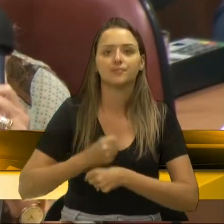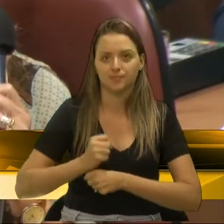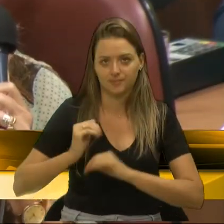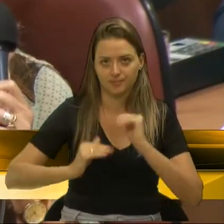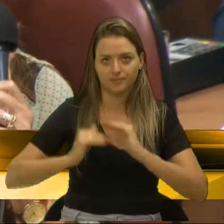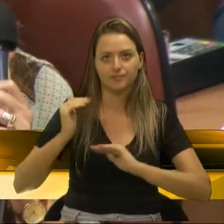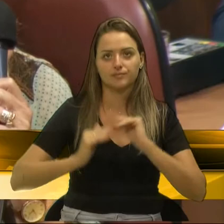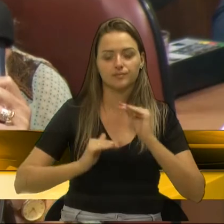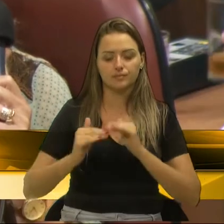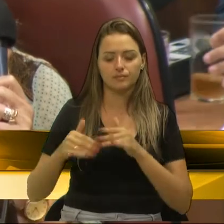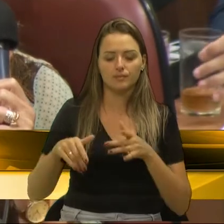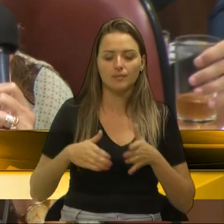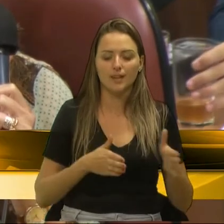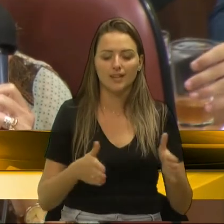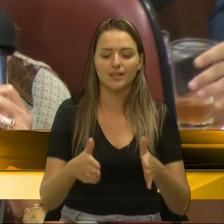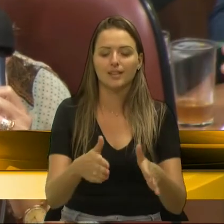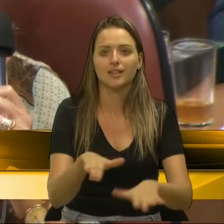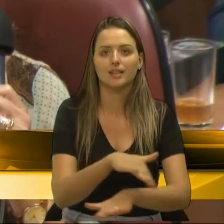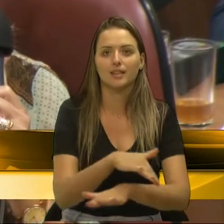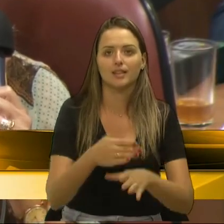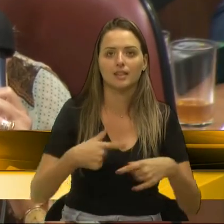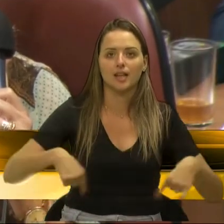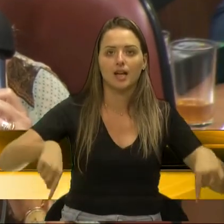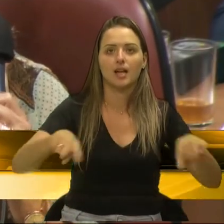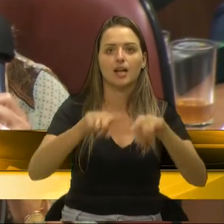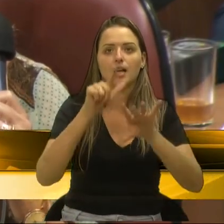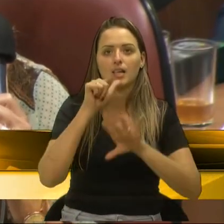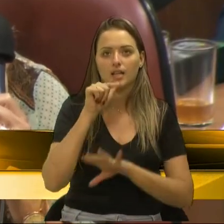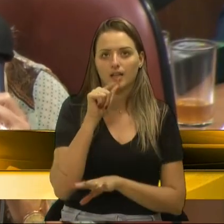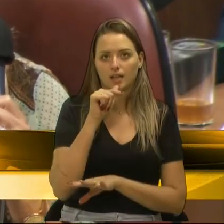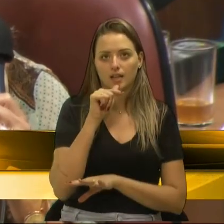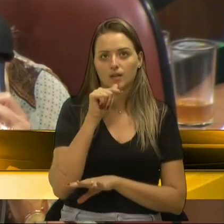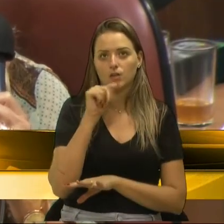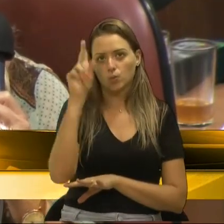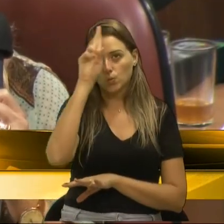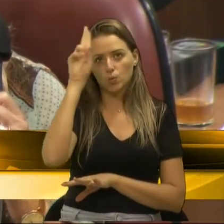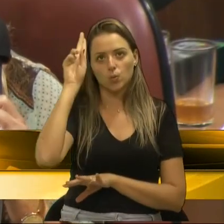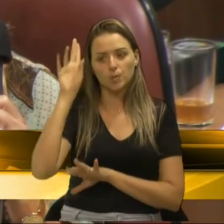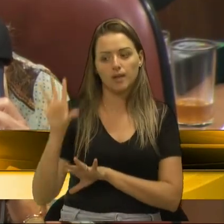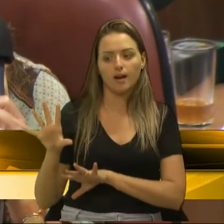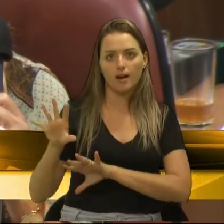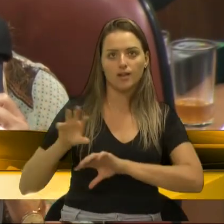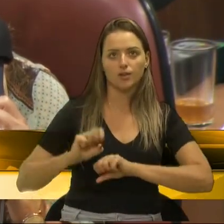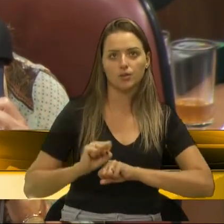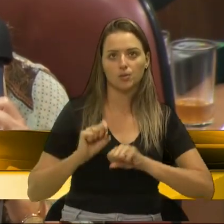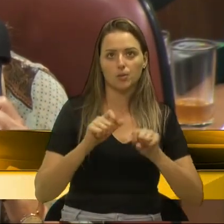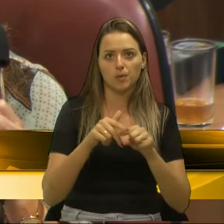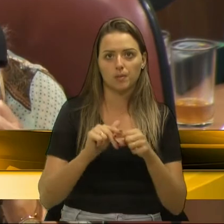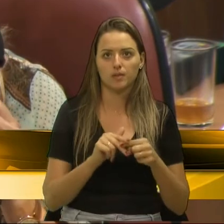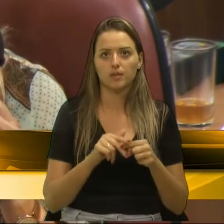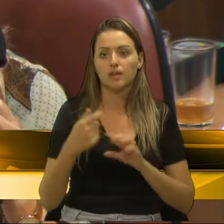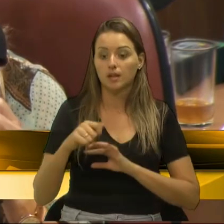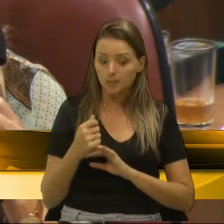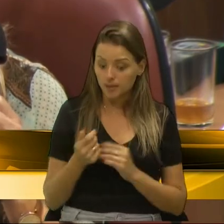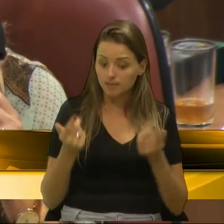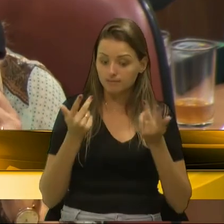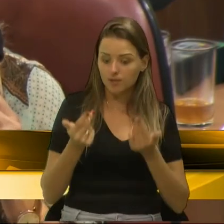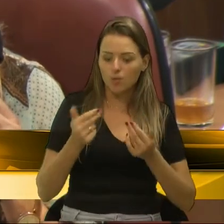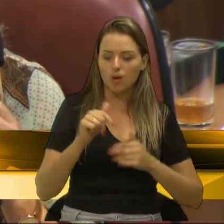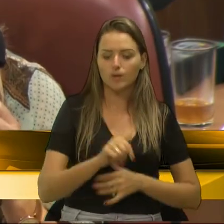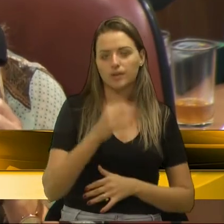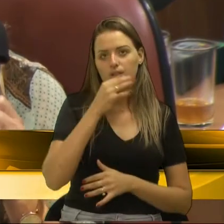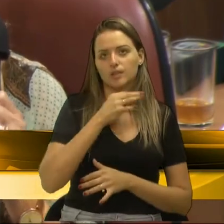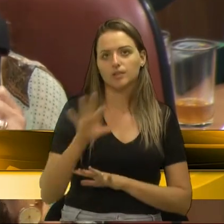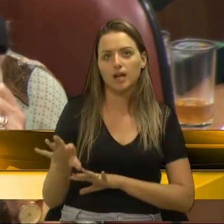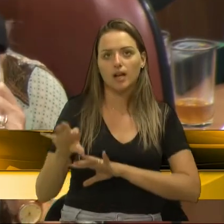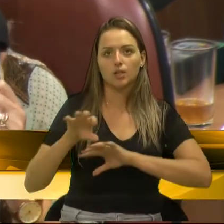Guaíba estava sendo adotada pela Uber para manutenção, pensei, nossa, a gente precisa de alguma coisa assim, Caxias, para